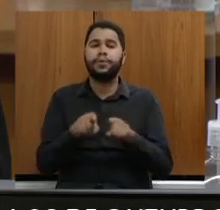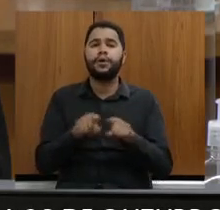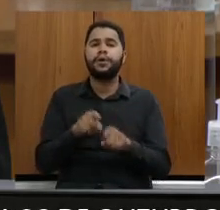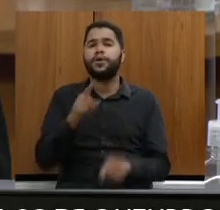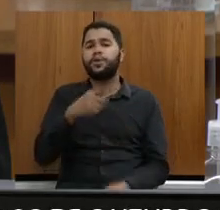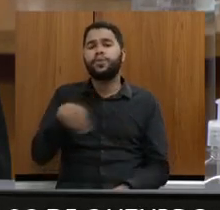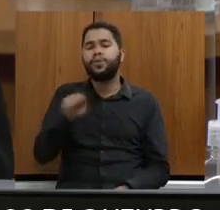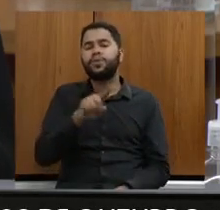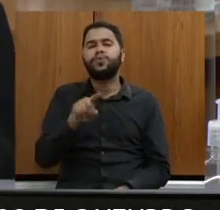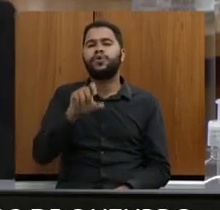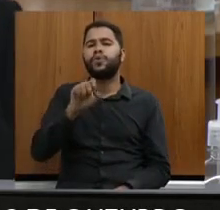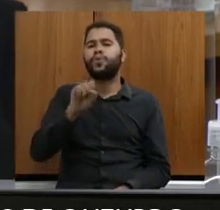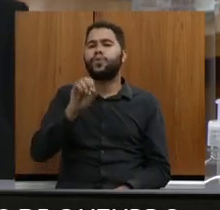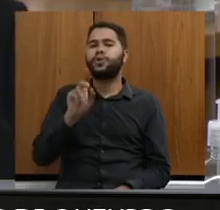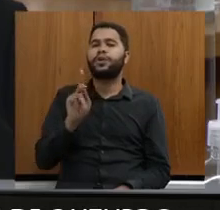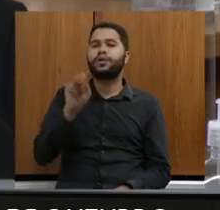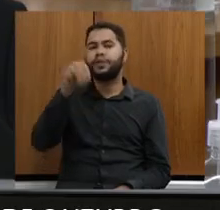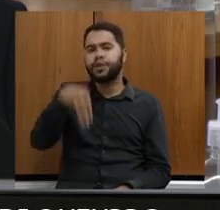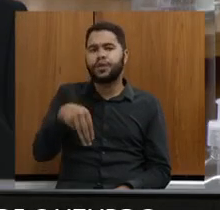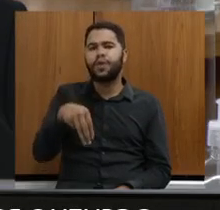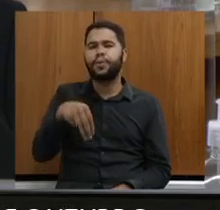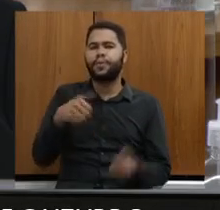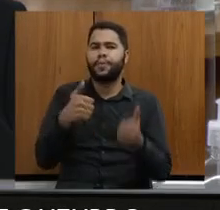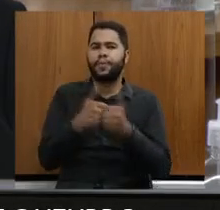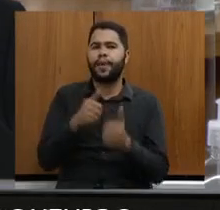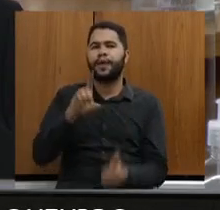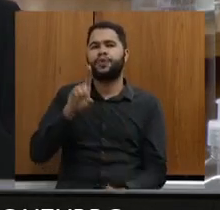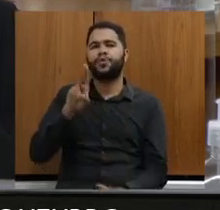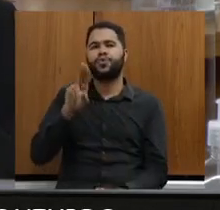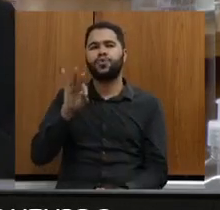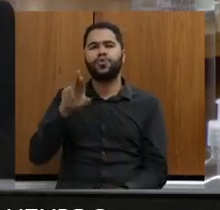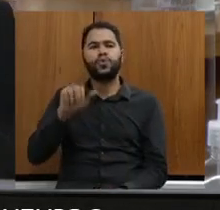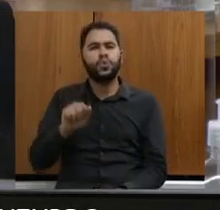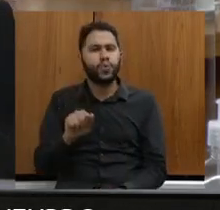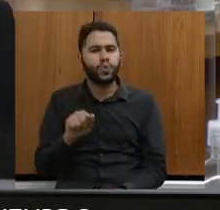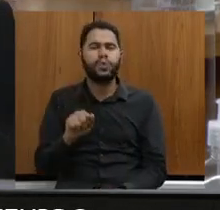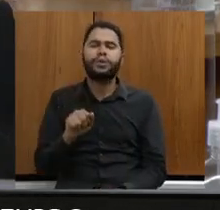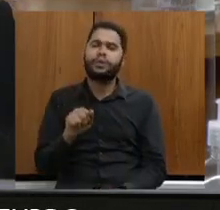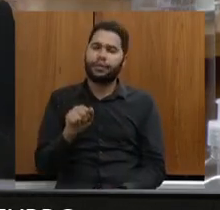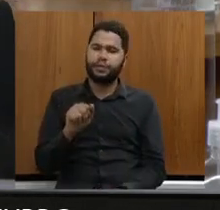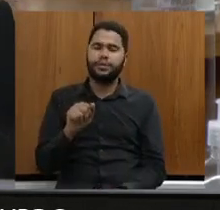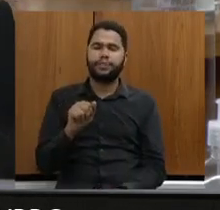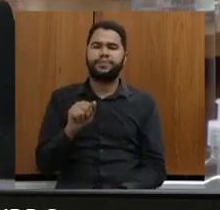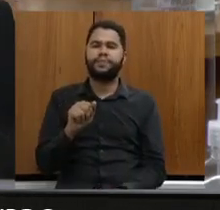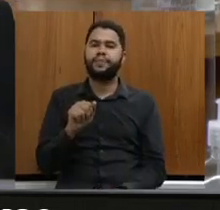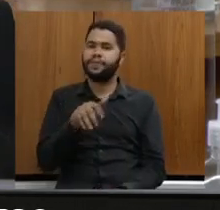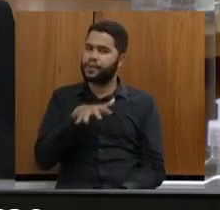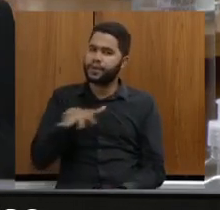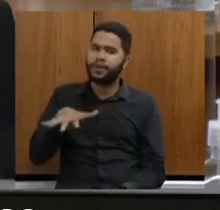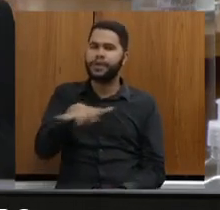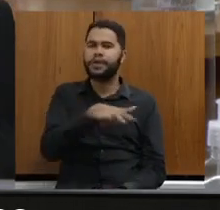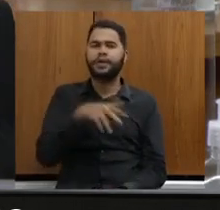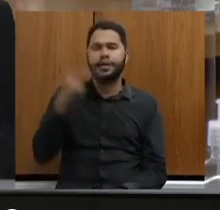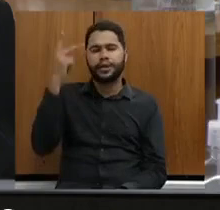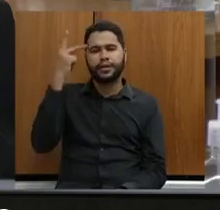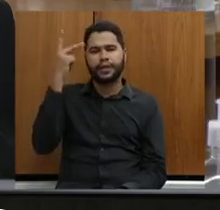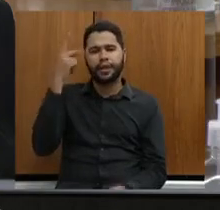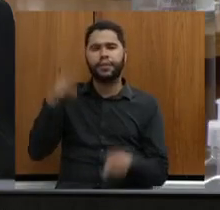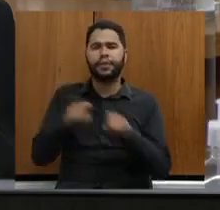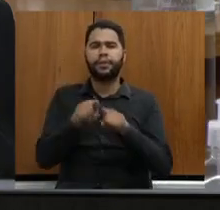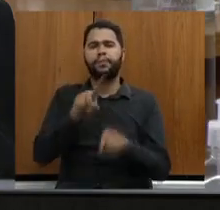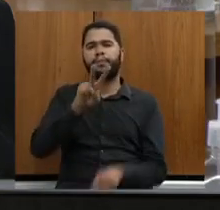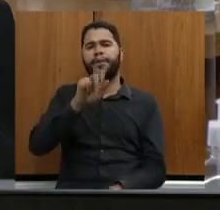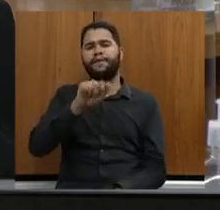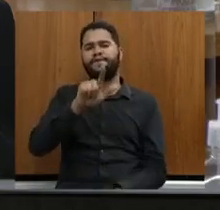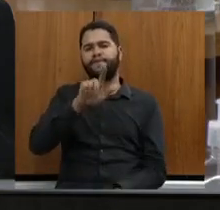aquilo você tá ali 80 km da Dutra Você tem todo aquela região de São Paulo do Vale do